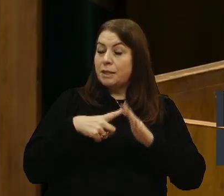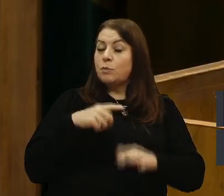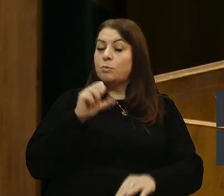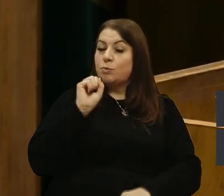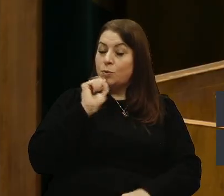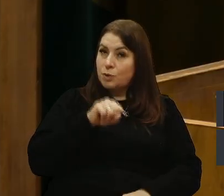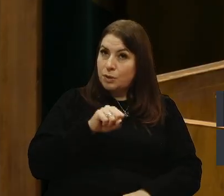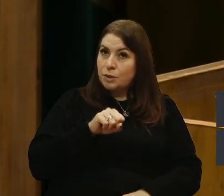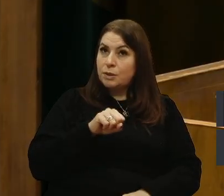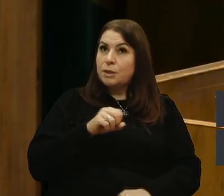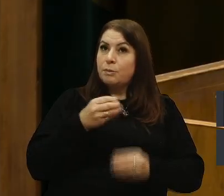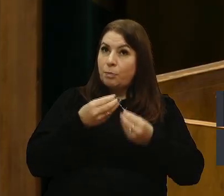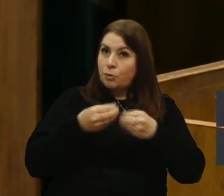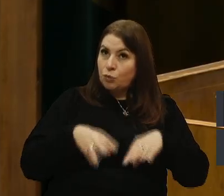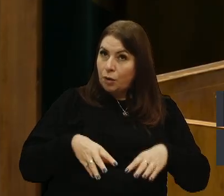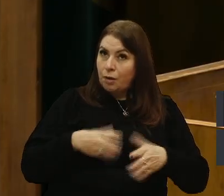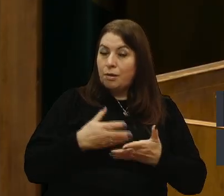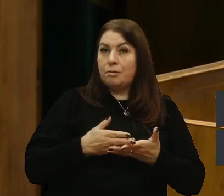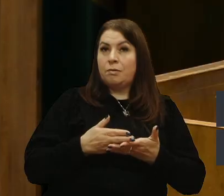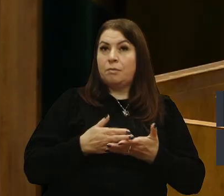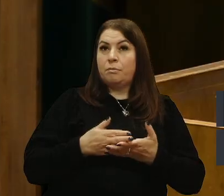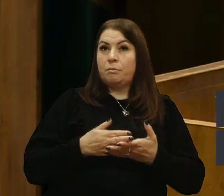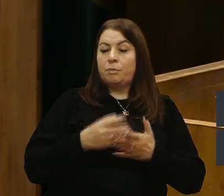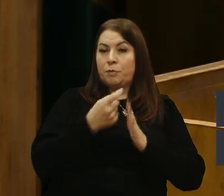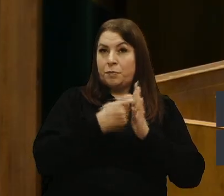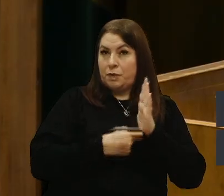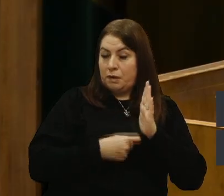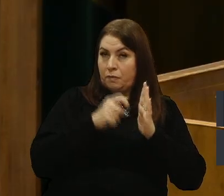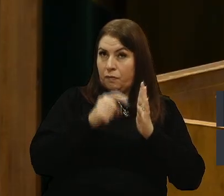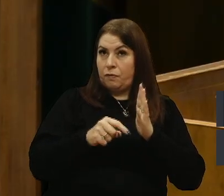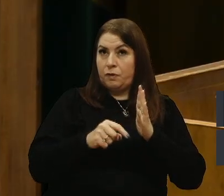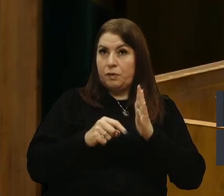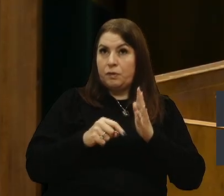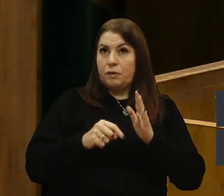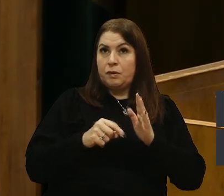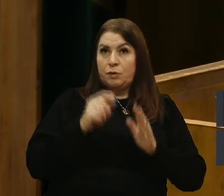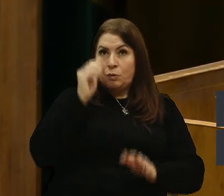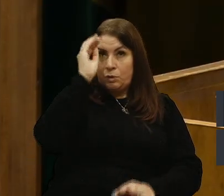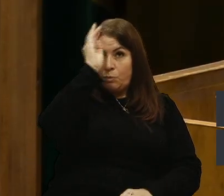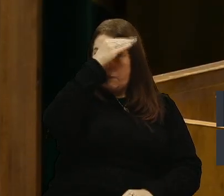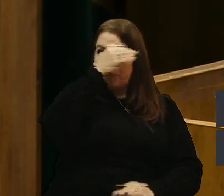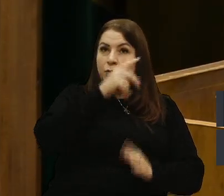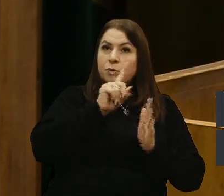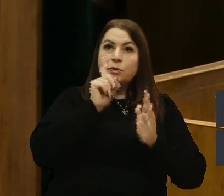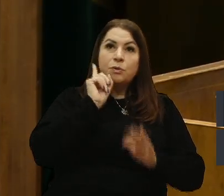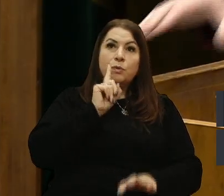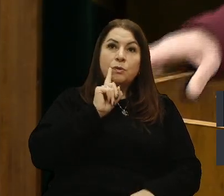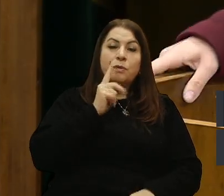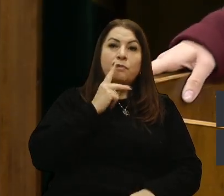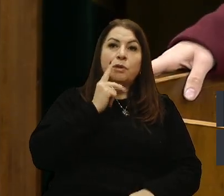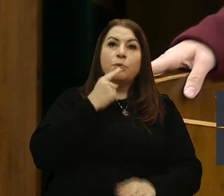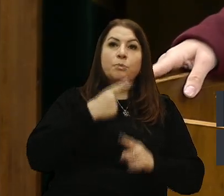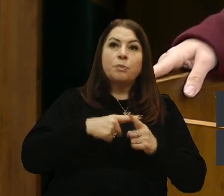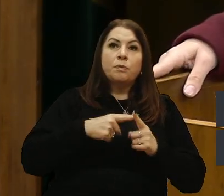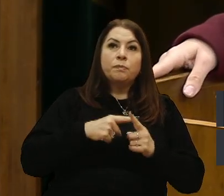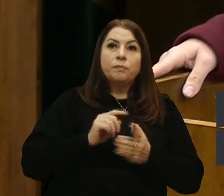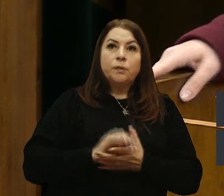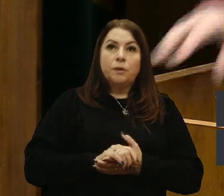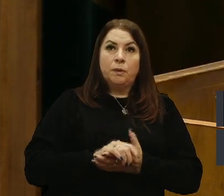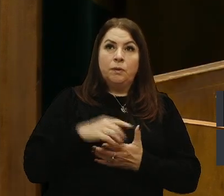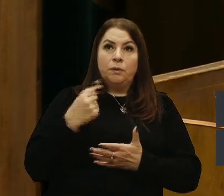sim, prejudicadas pelo tarifaço de Donald Trump dos Estados Unidos. E eu falo isso por quê, nobres